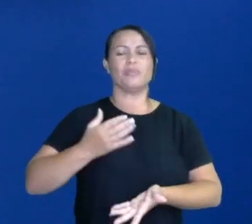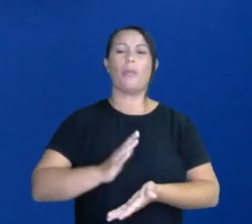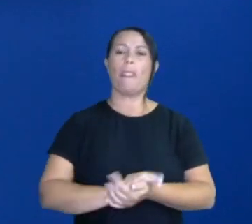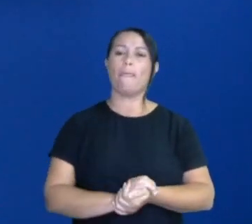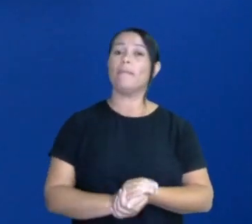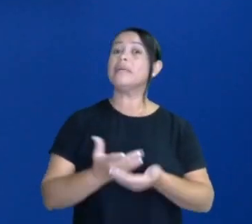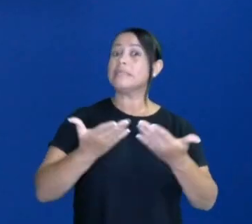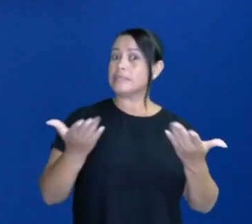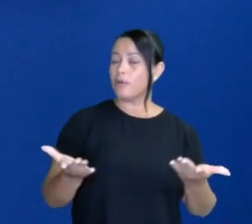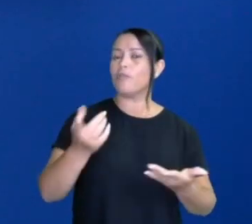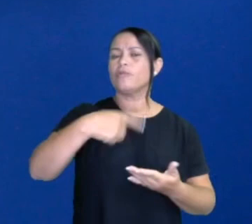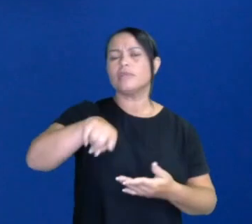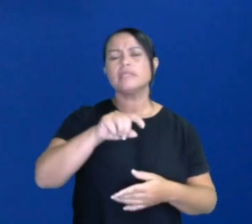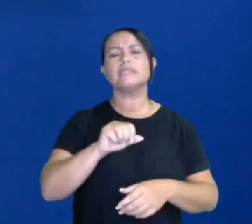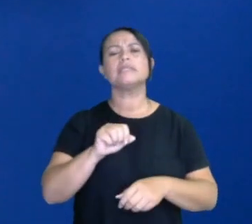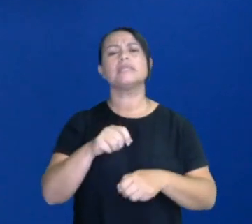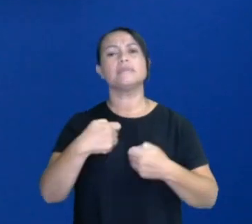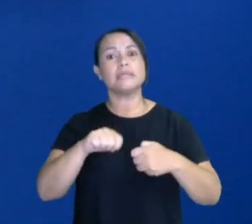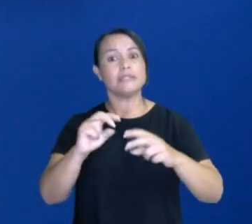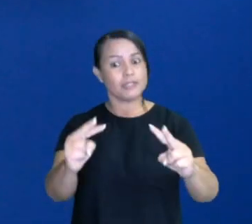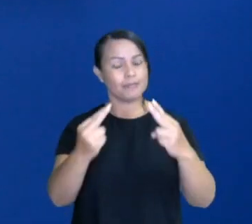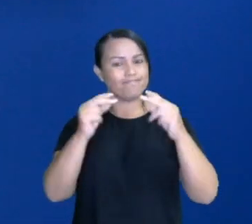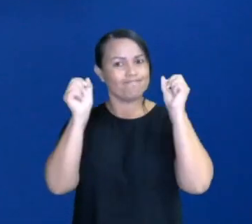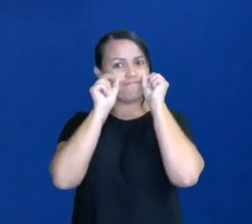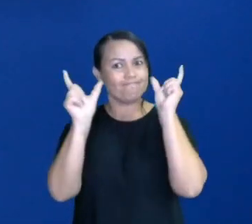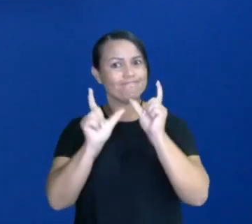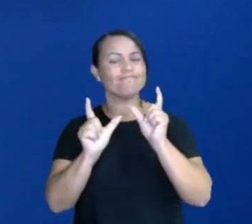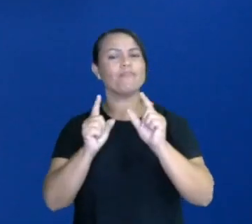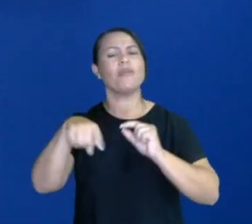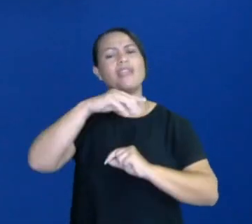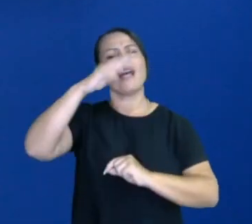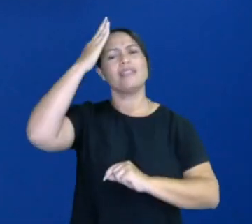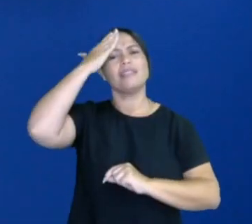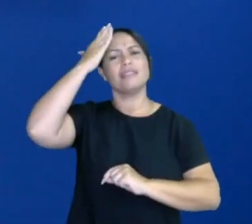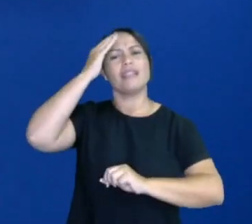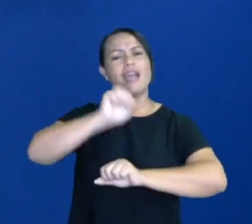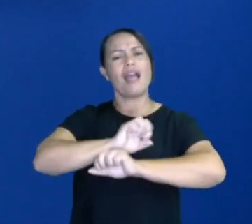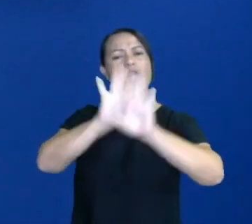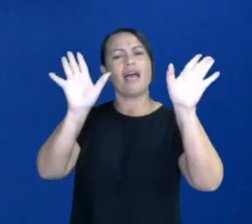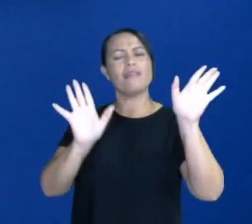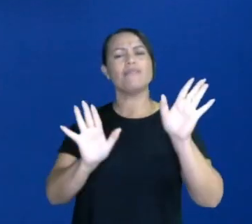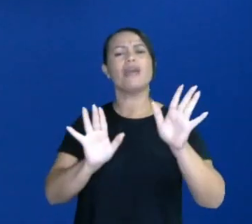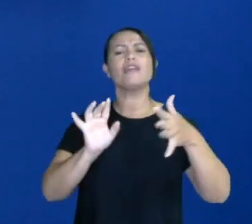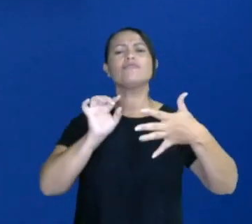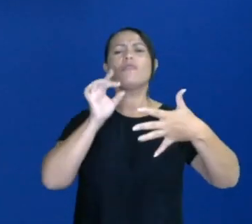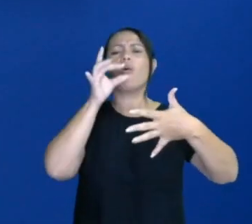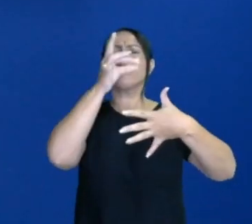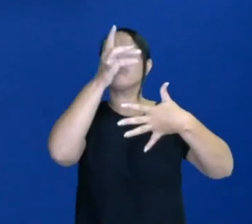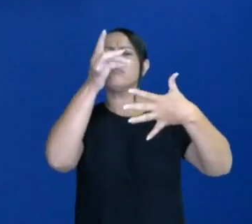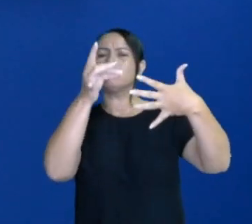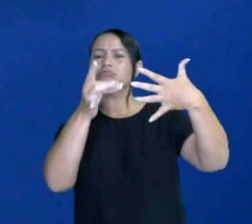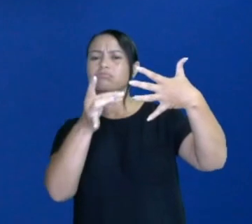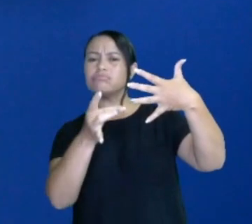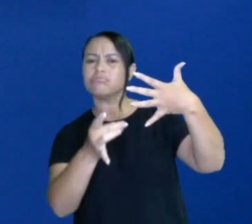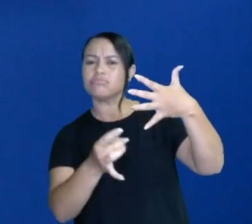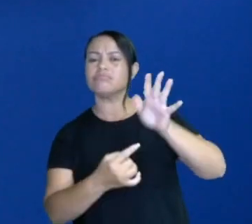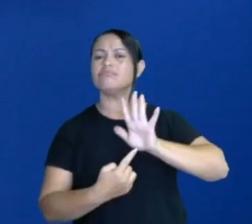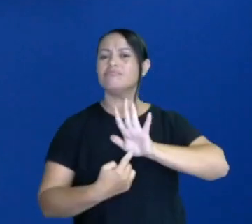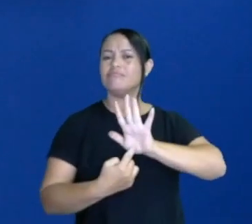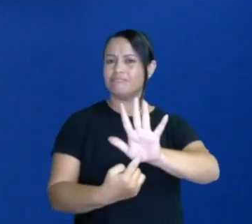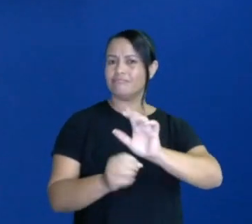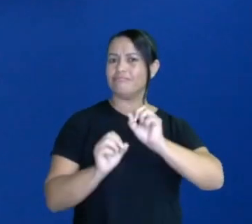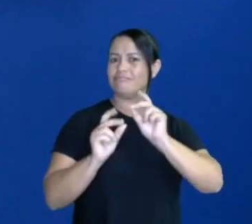vida? Então, vocês precisam ficar bem ligados, tá certo? Para entender direitinho cada ponto que vai ser colocado